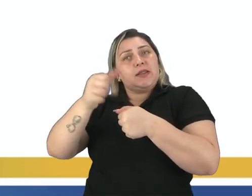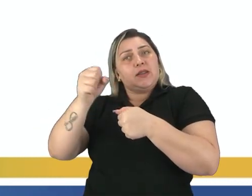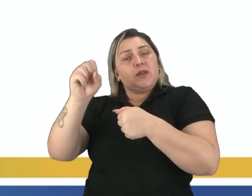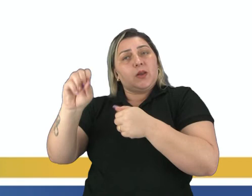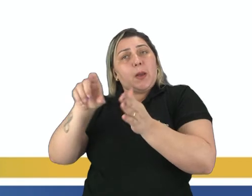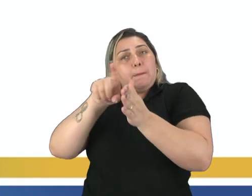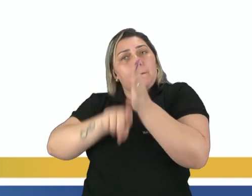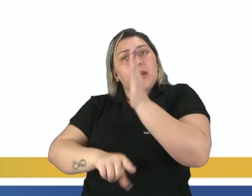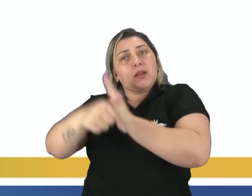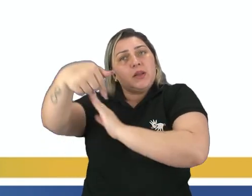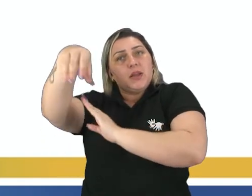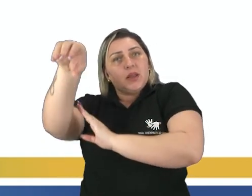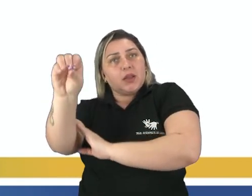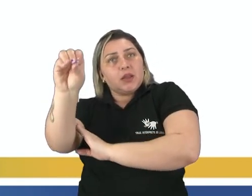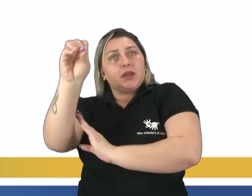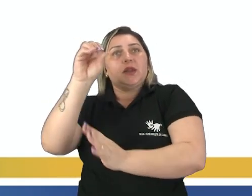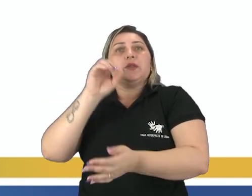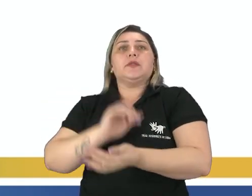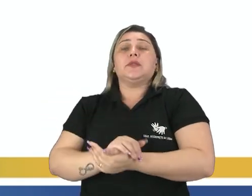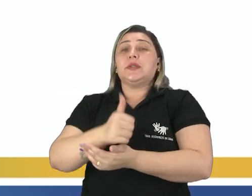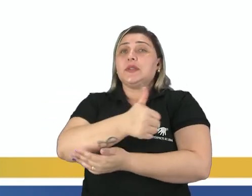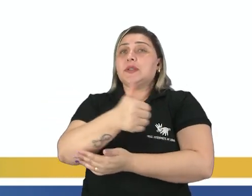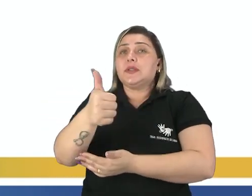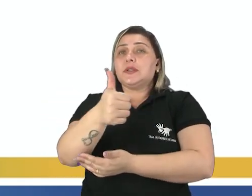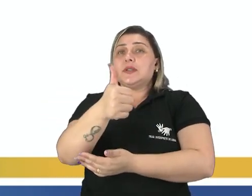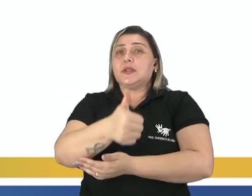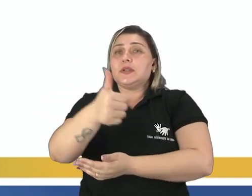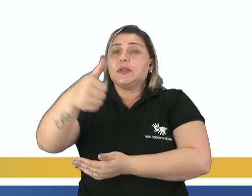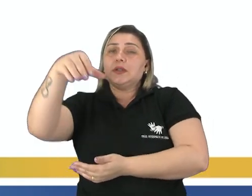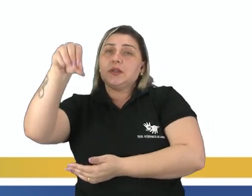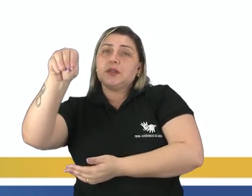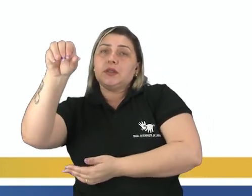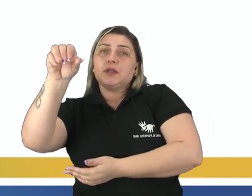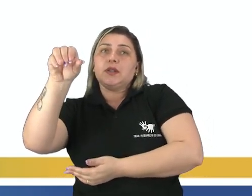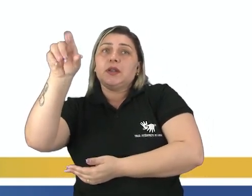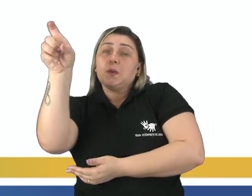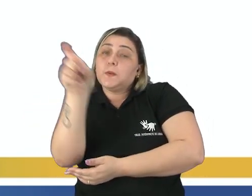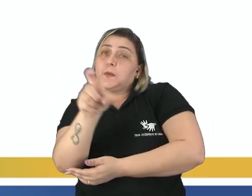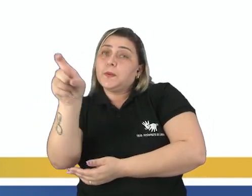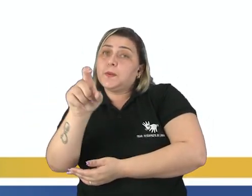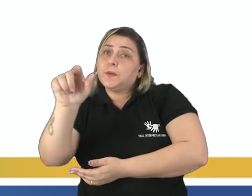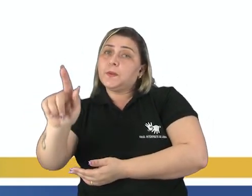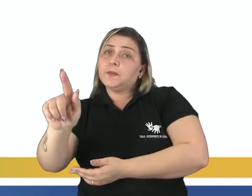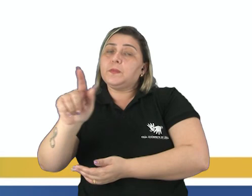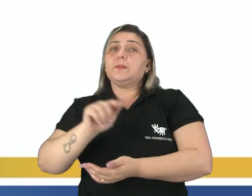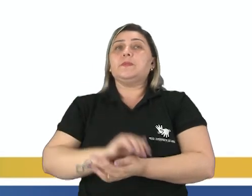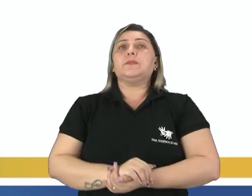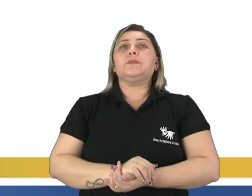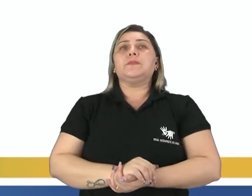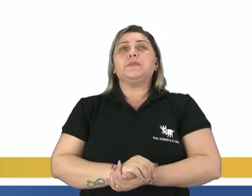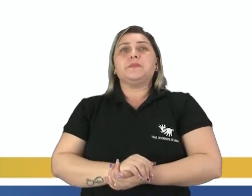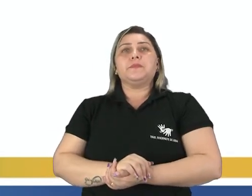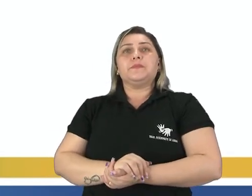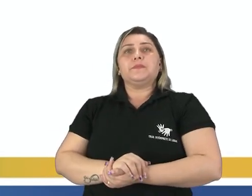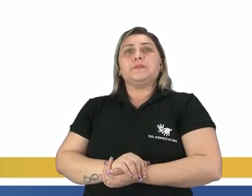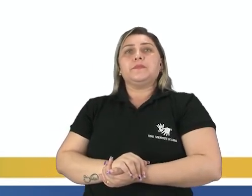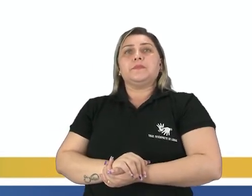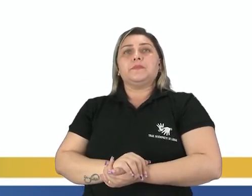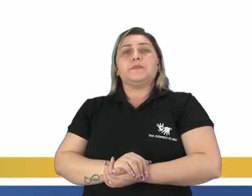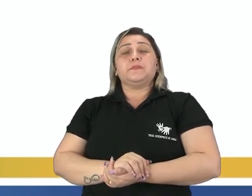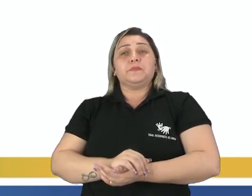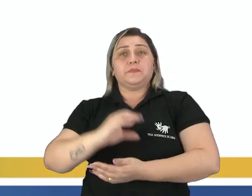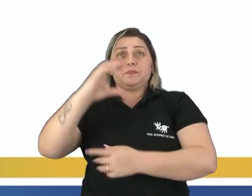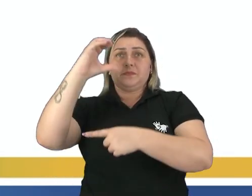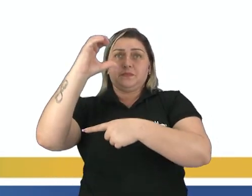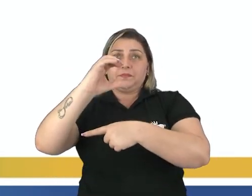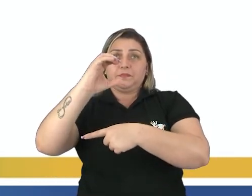180 menos 70. Então, temos uma medida x igual a 110 graus. Item